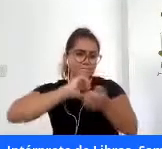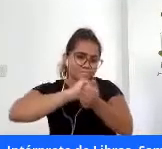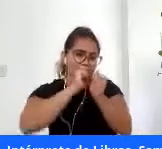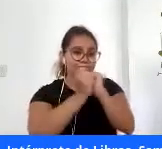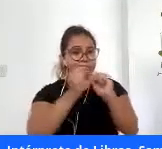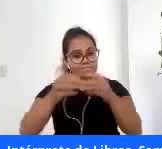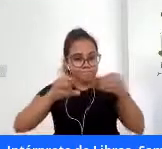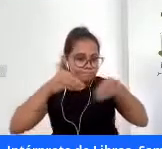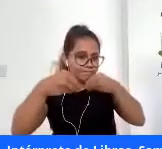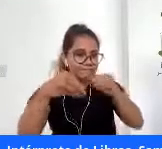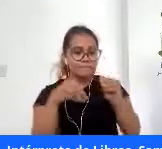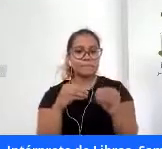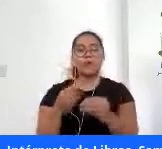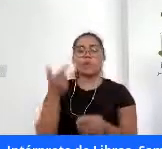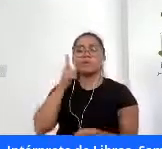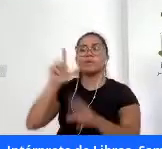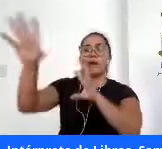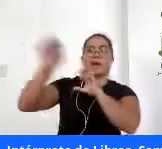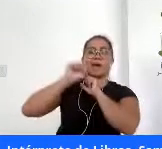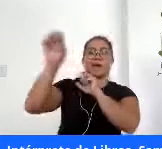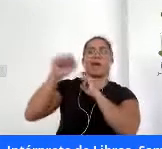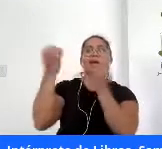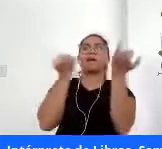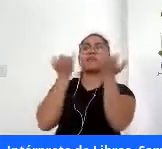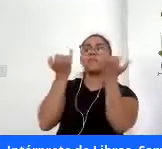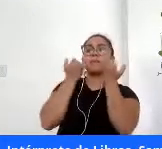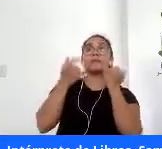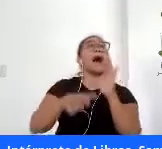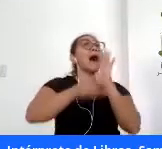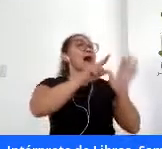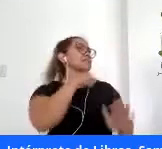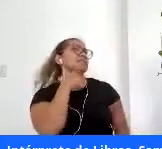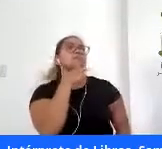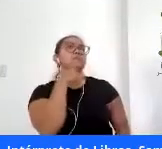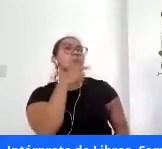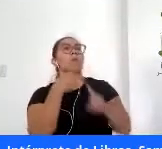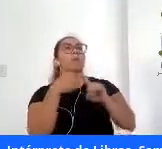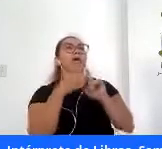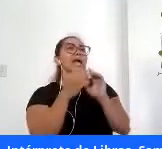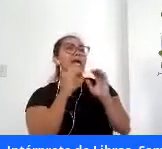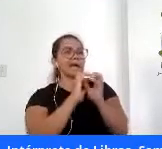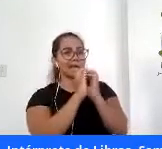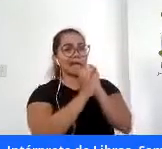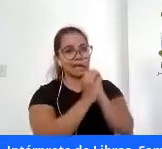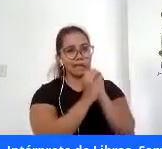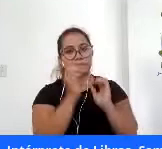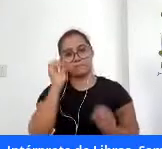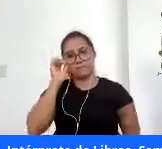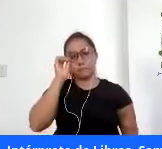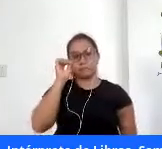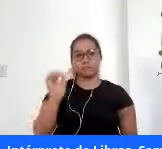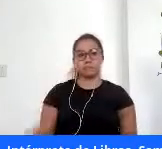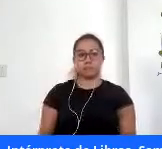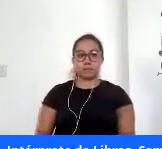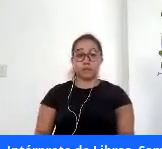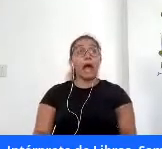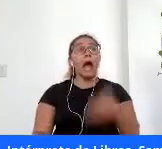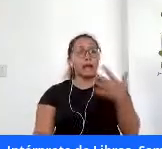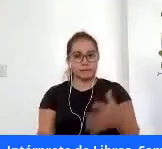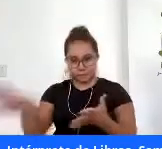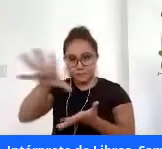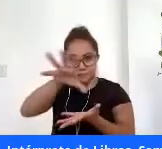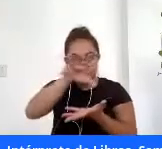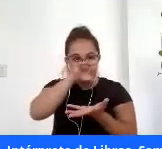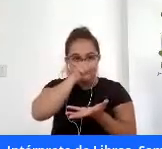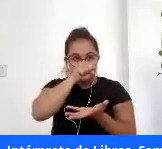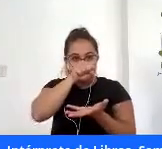continuar recebendo esse sinal que ele não estava recebendo em detrimento da lesão que ele sofreu. No caso do sistema olfatório, né,